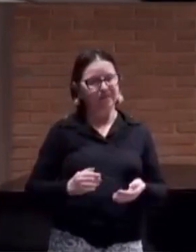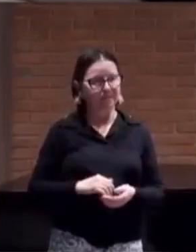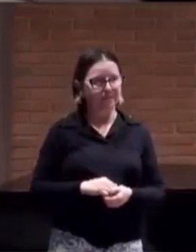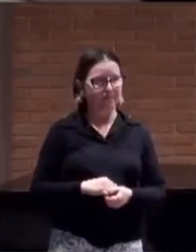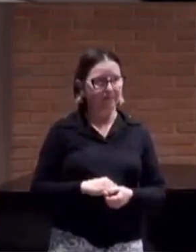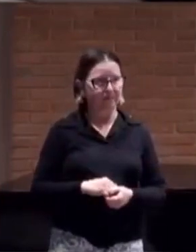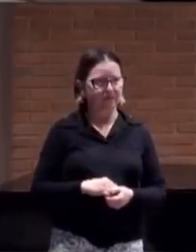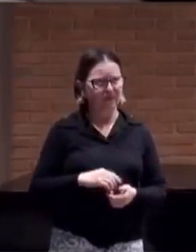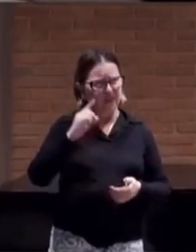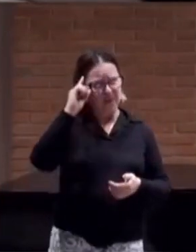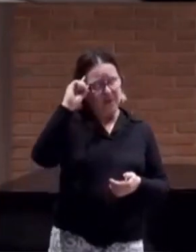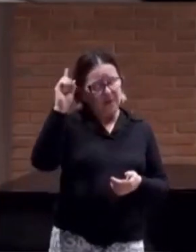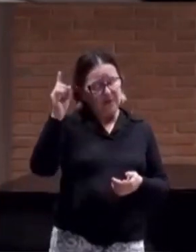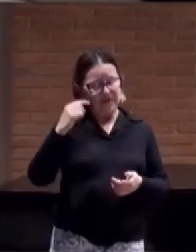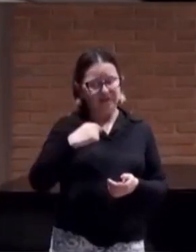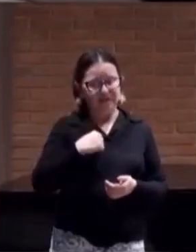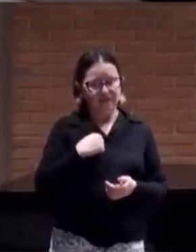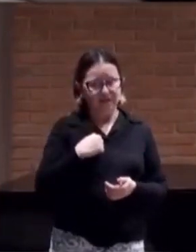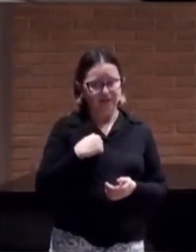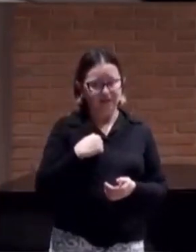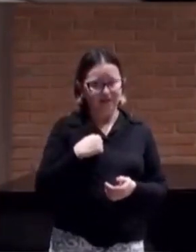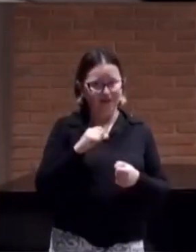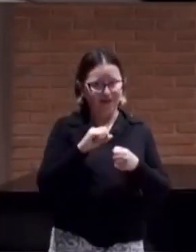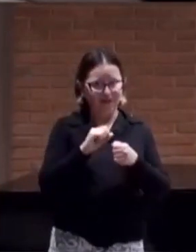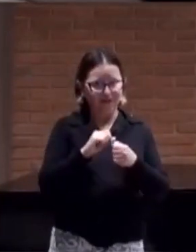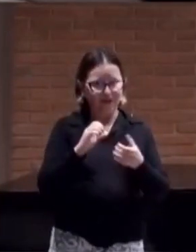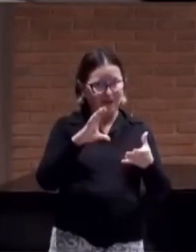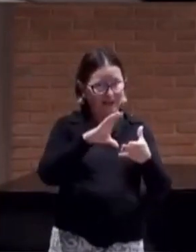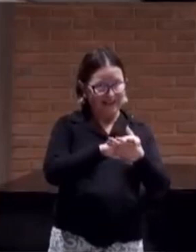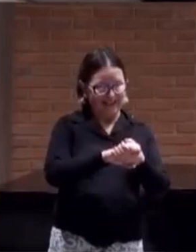Uma vez eu fui fazer um casamento em